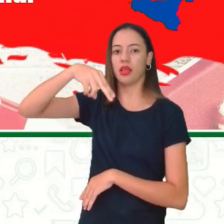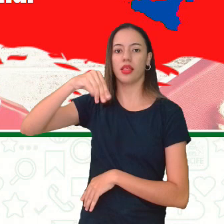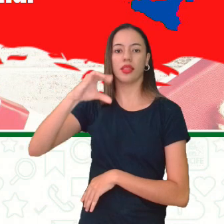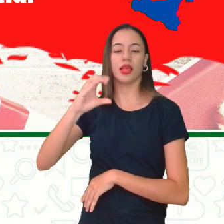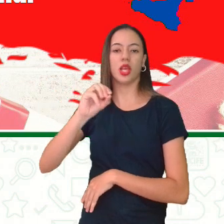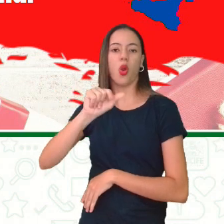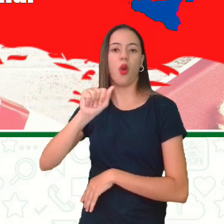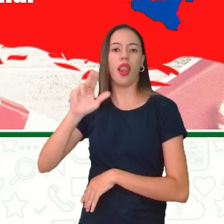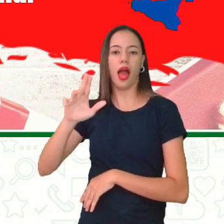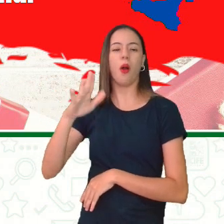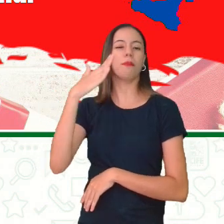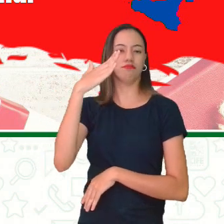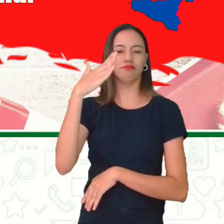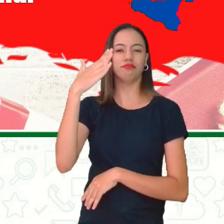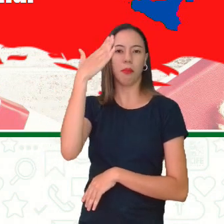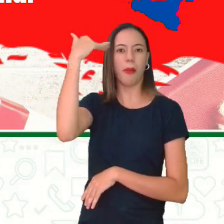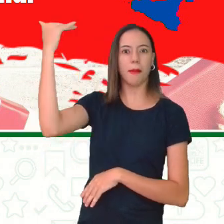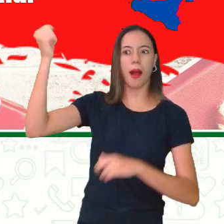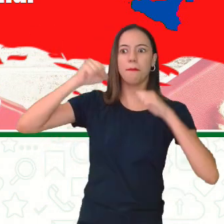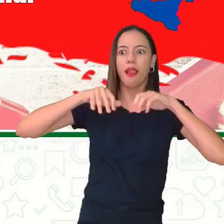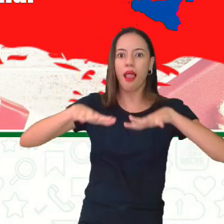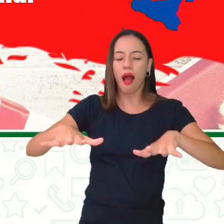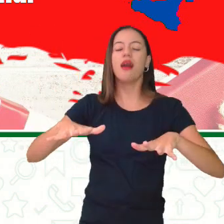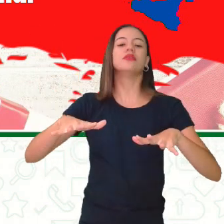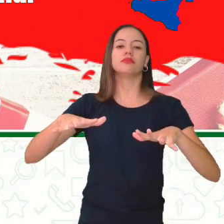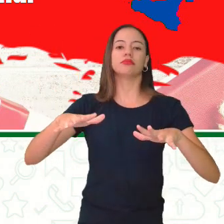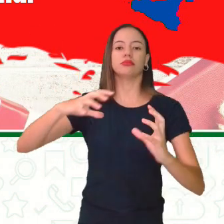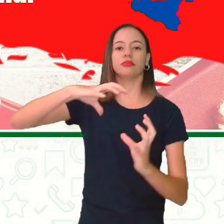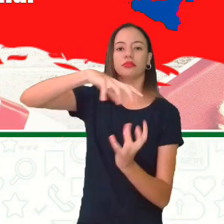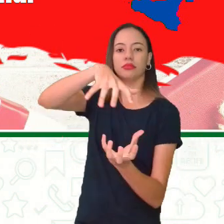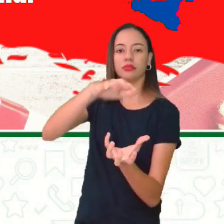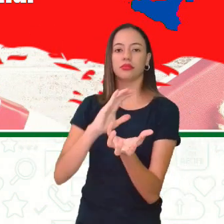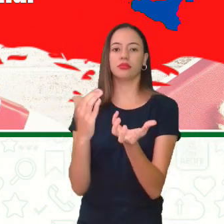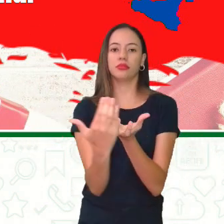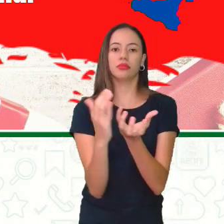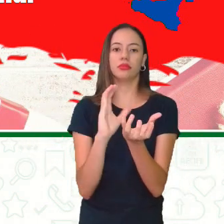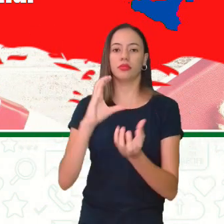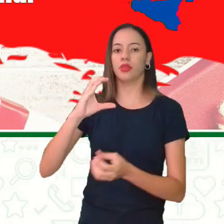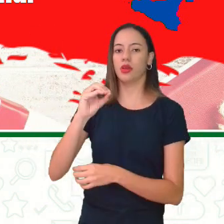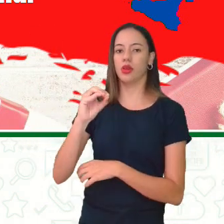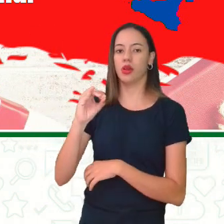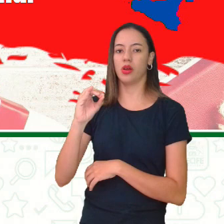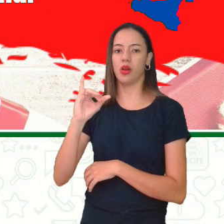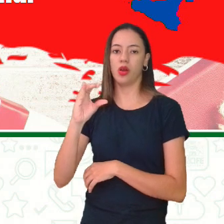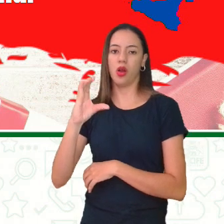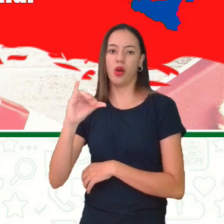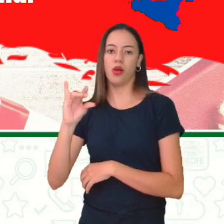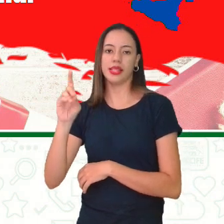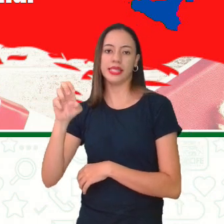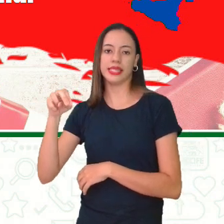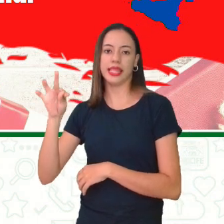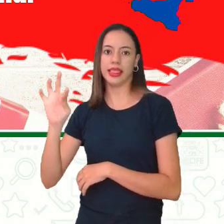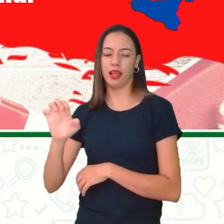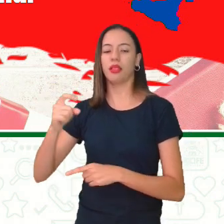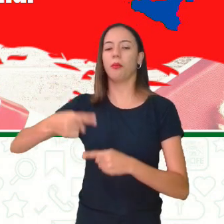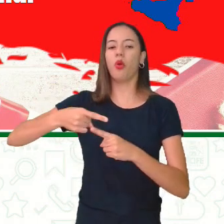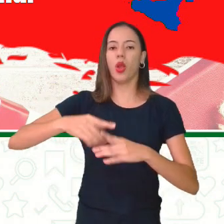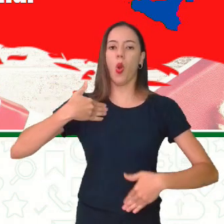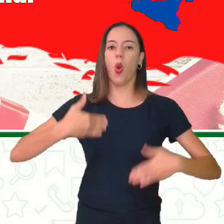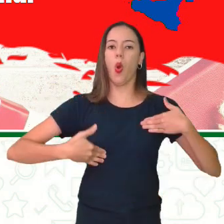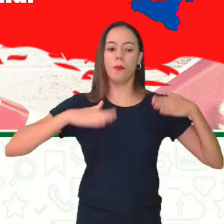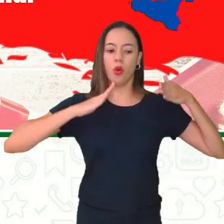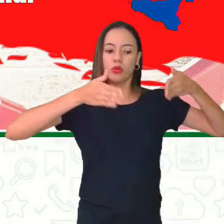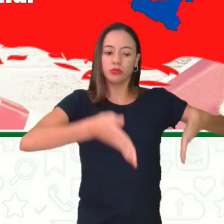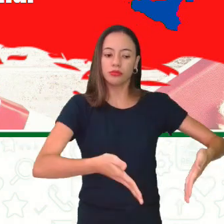no Ocidente, né, a partir dessa época. Depois que os restos mortais dele foram levados para a Itália, né, o pessoal começou